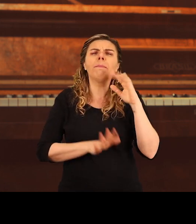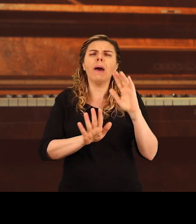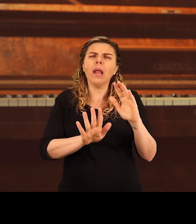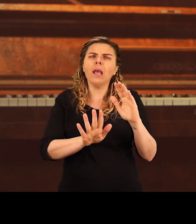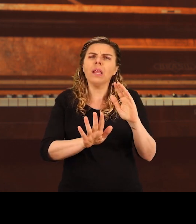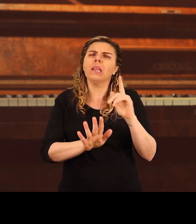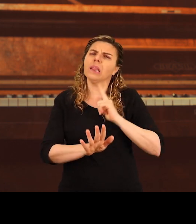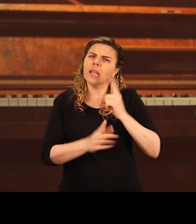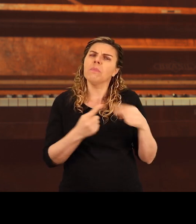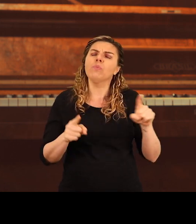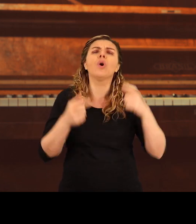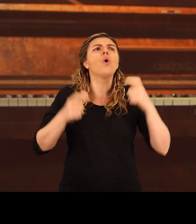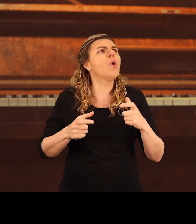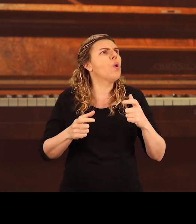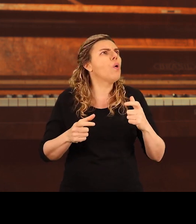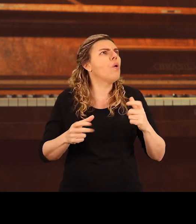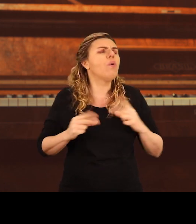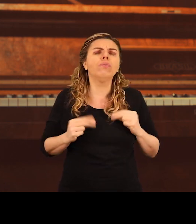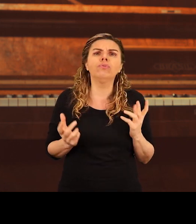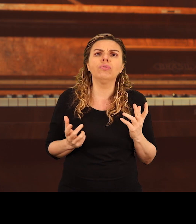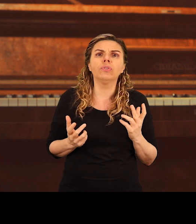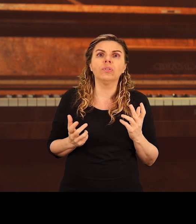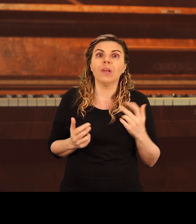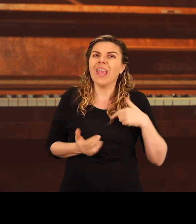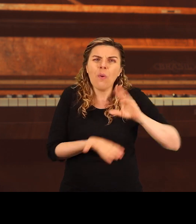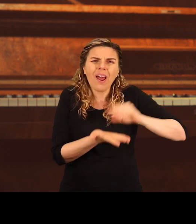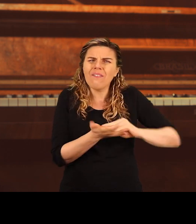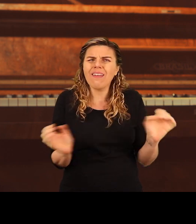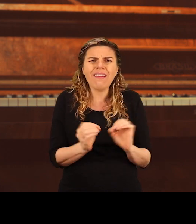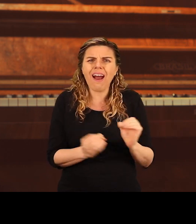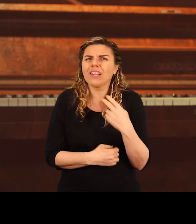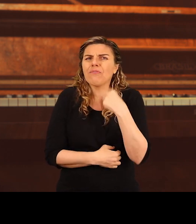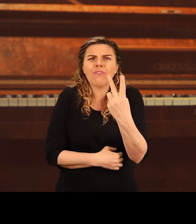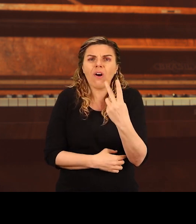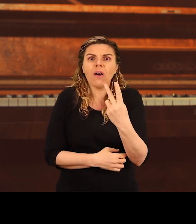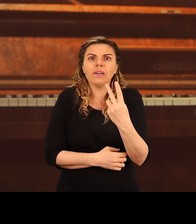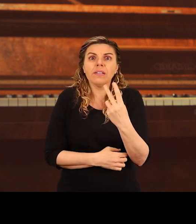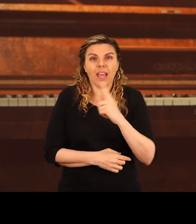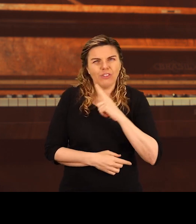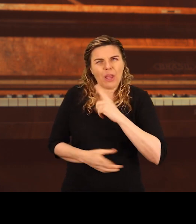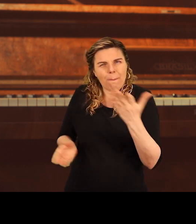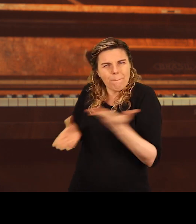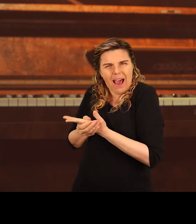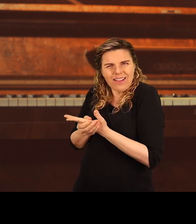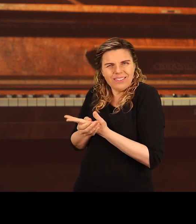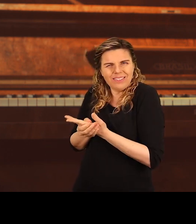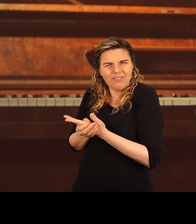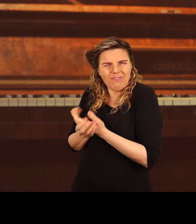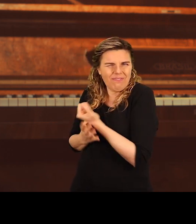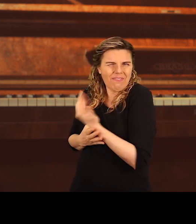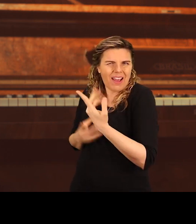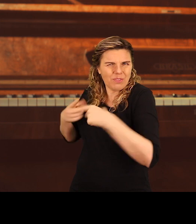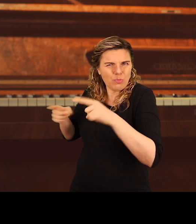Olha pra cima. Nossa, onde tá? Eu busquei, eu não tinha gravado nada de áudio. Faz que não com o indicador. busquei na minha pasta de letras.